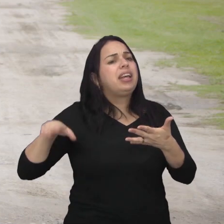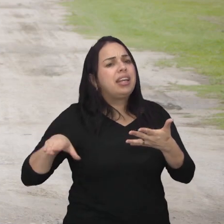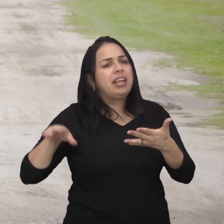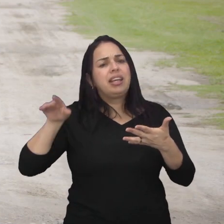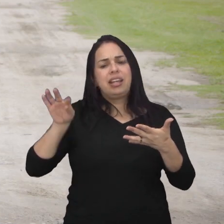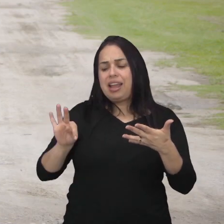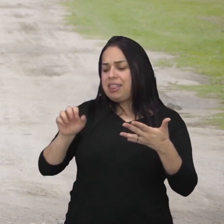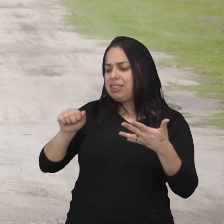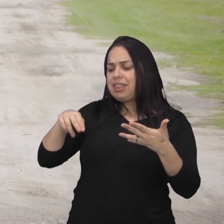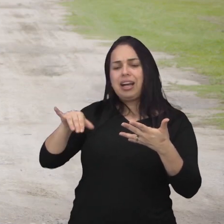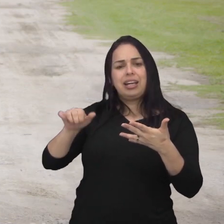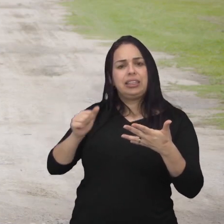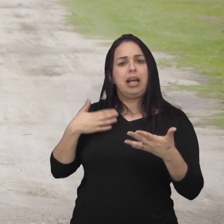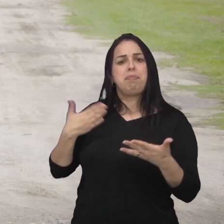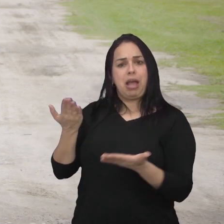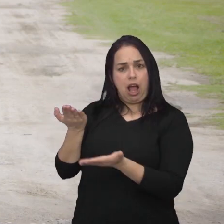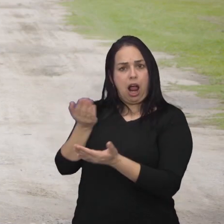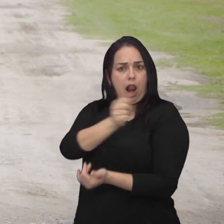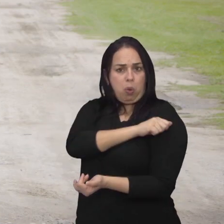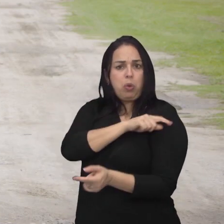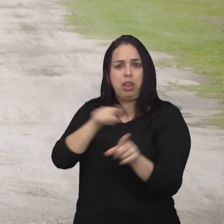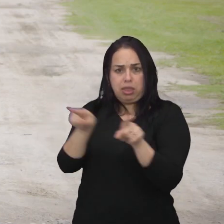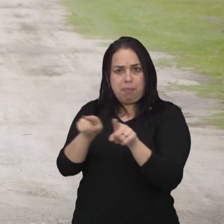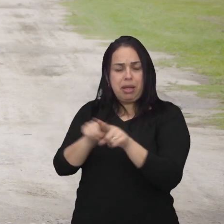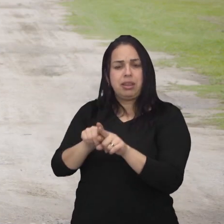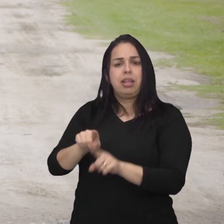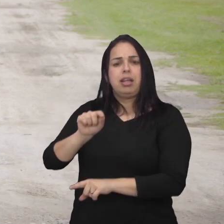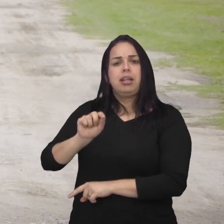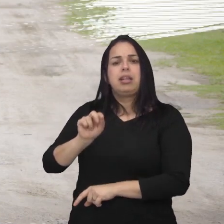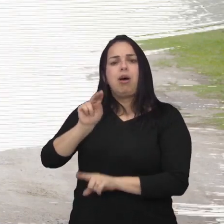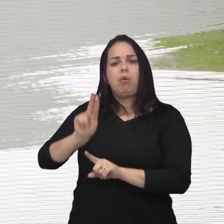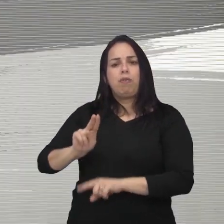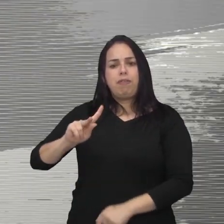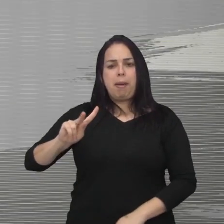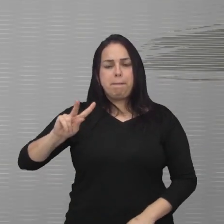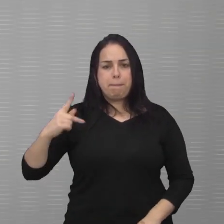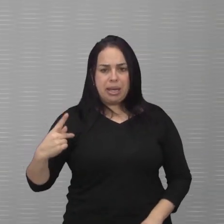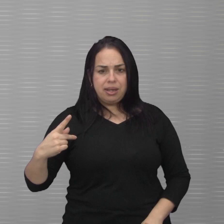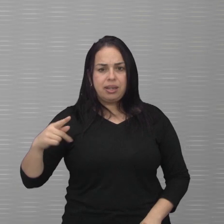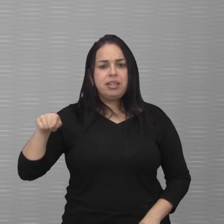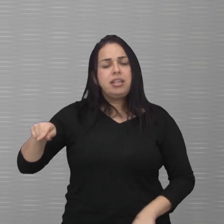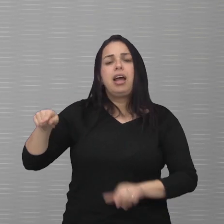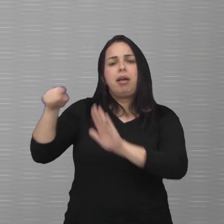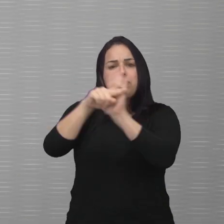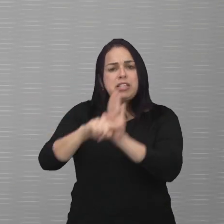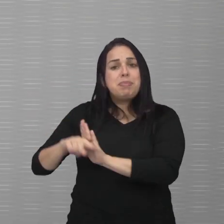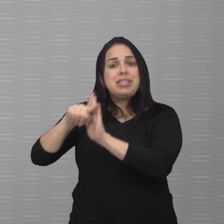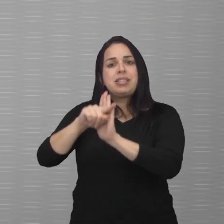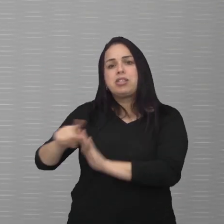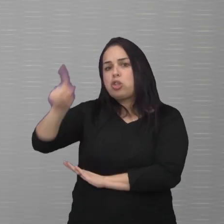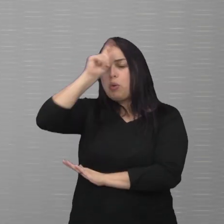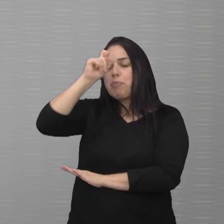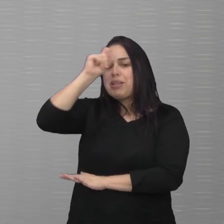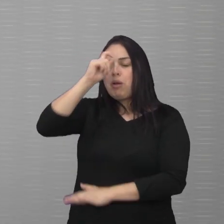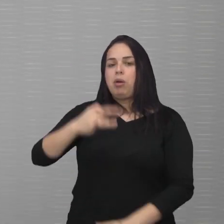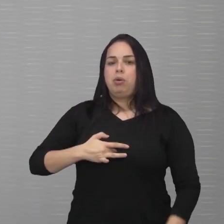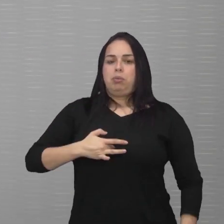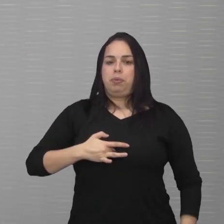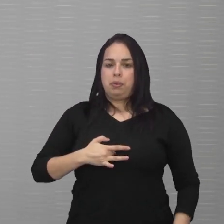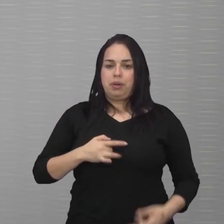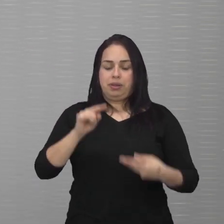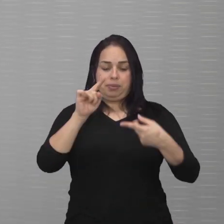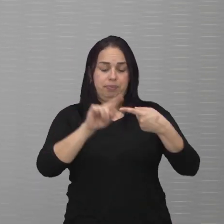Tânia Bittencourt foi uma aluna também da Univap e ela fez um livro chamado Arquitetura Sanatorial. São 3 livros, a